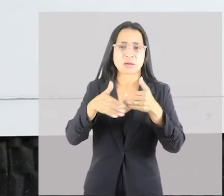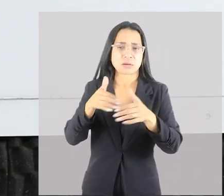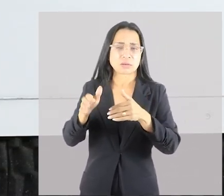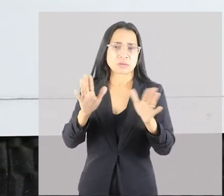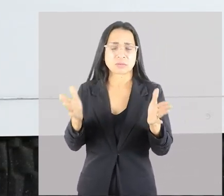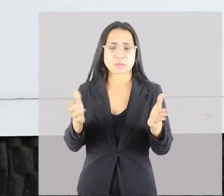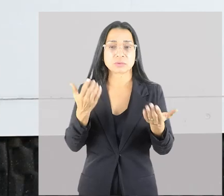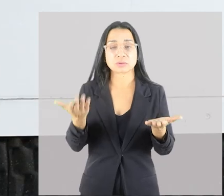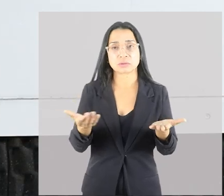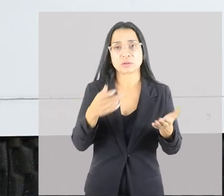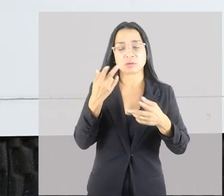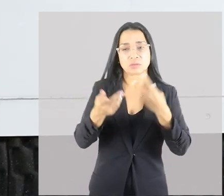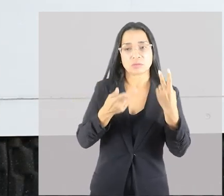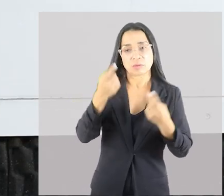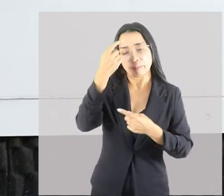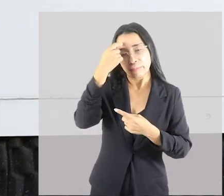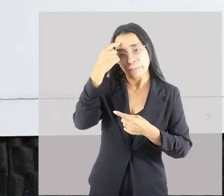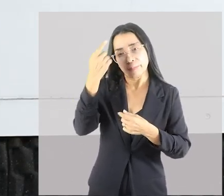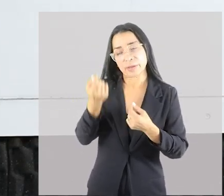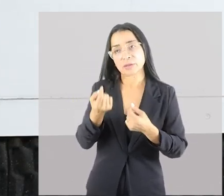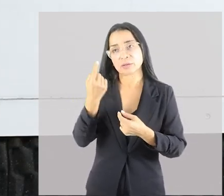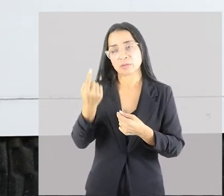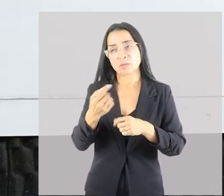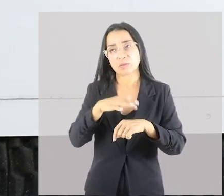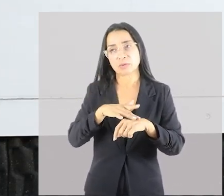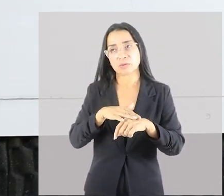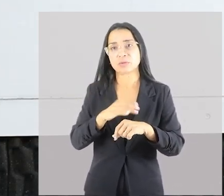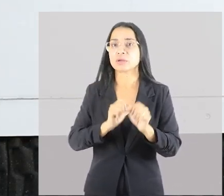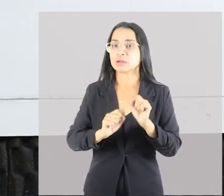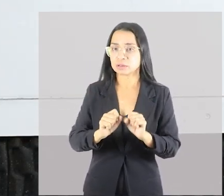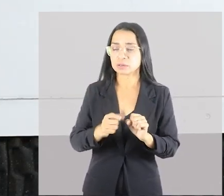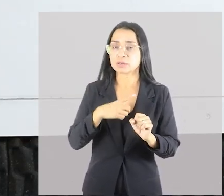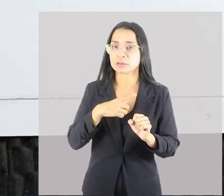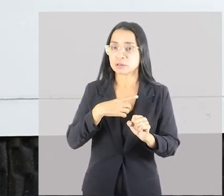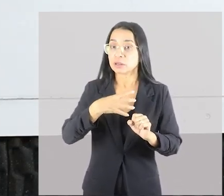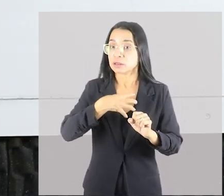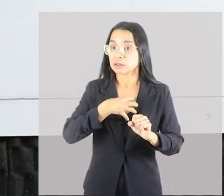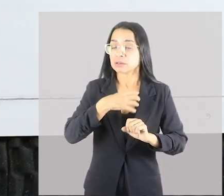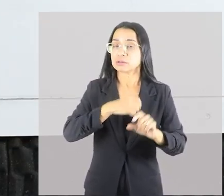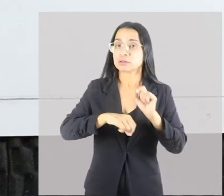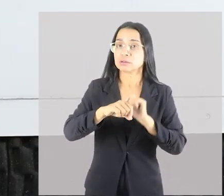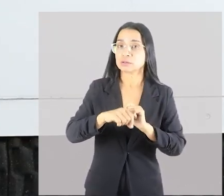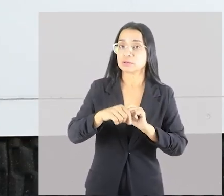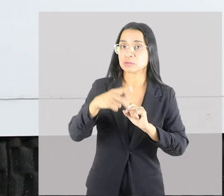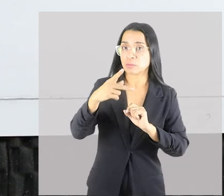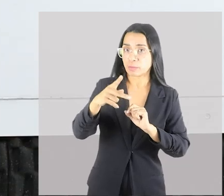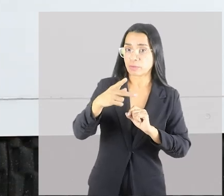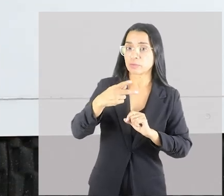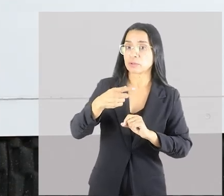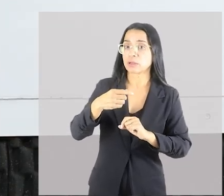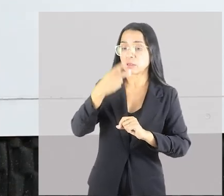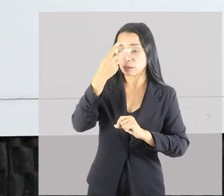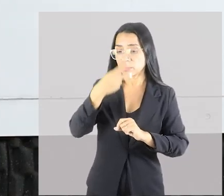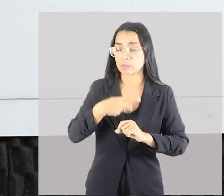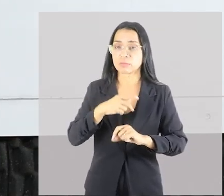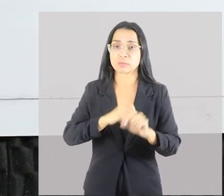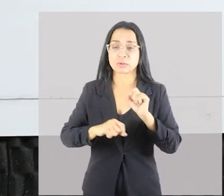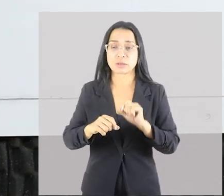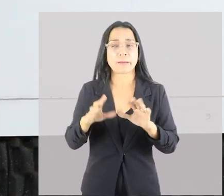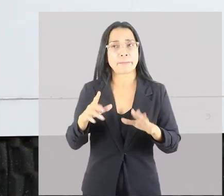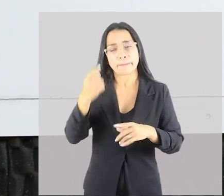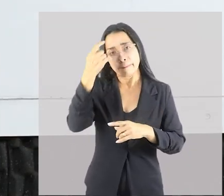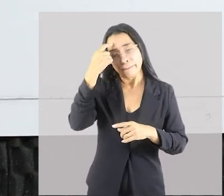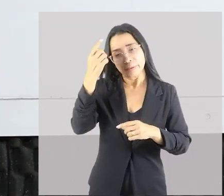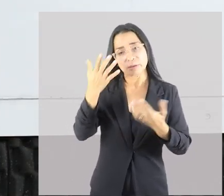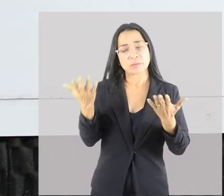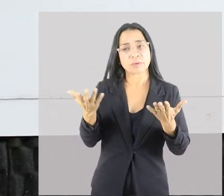randômicas? Porque quando a gente pensa a nível de uma doença, talvez faça muito sentido para mim e para você, né? Então, você pensa, Raíssa, mas